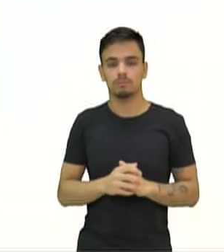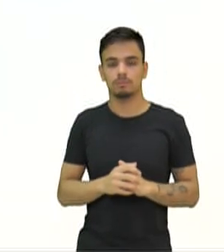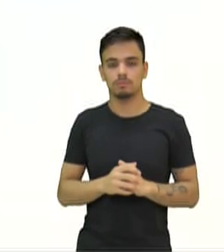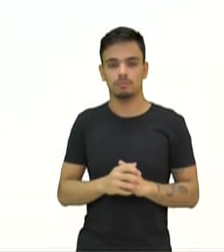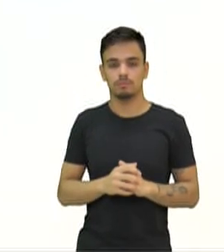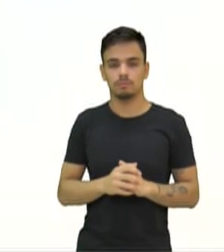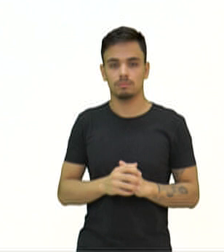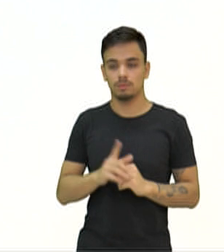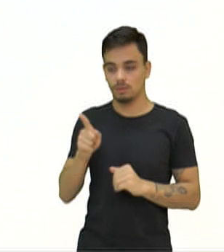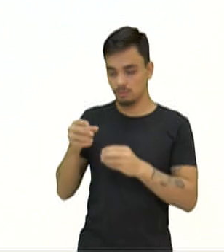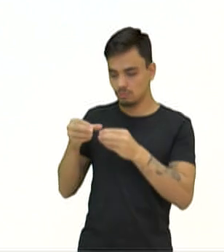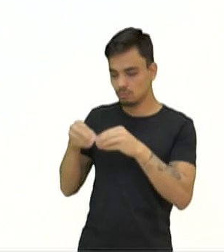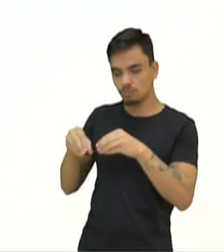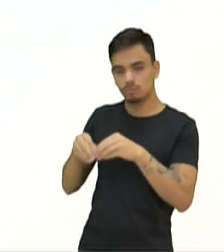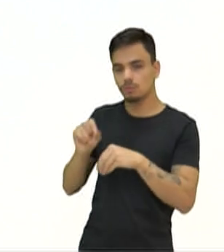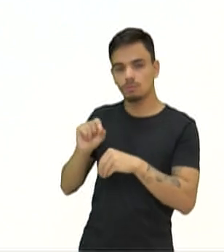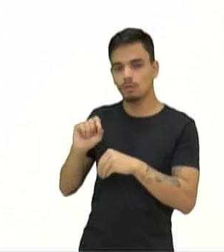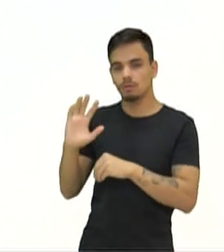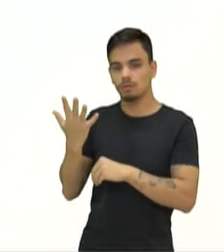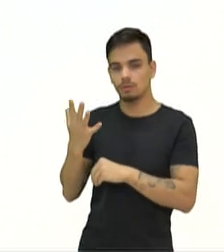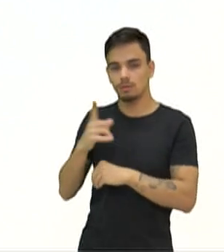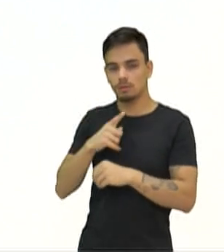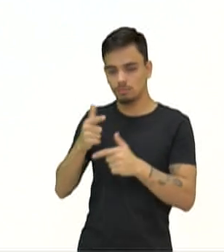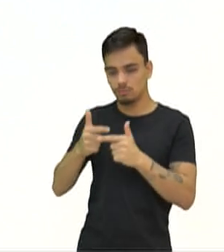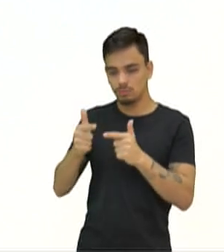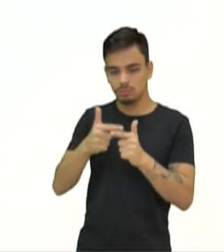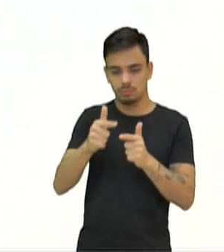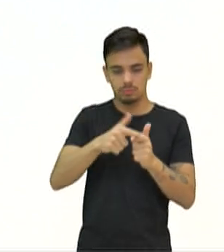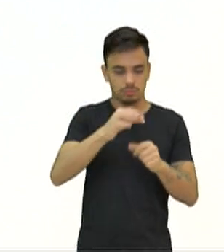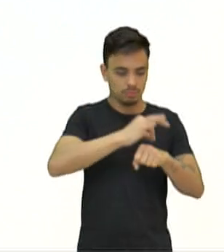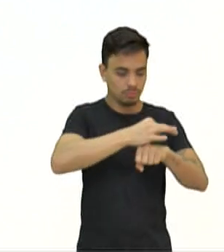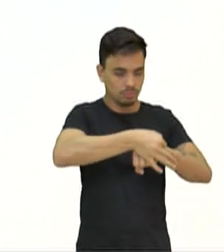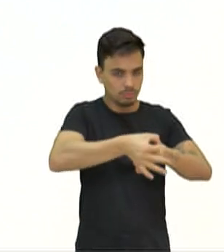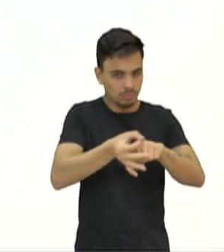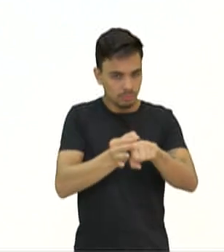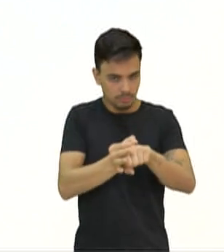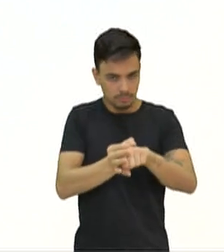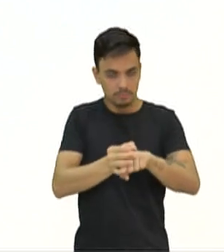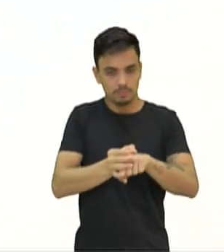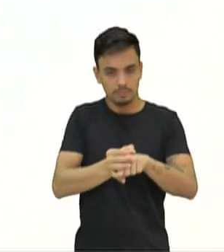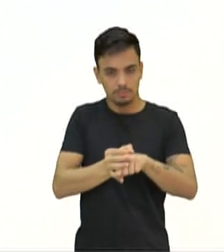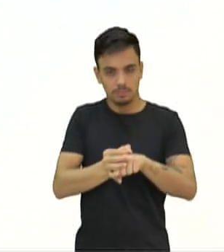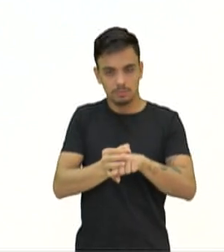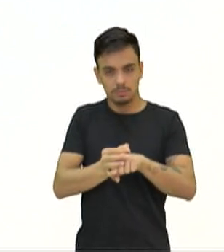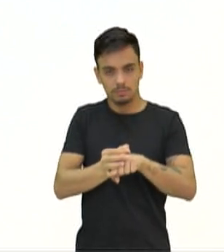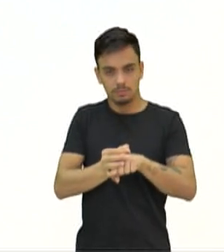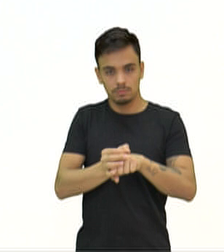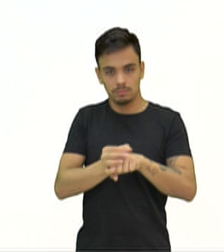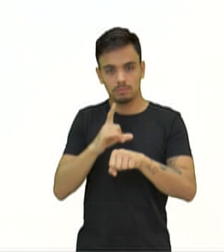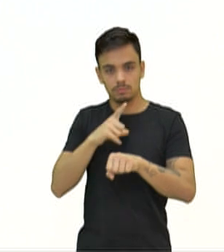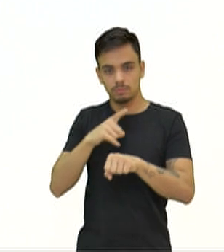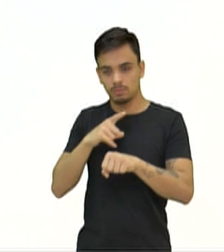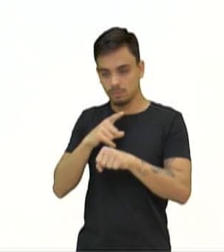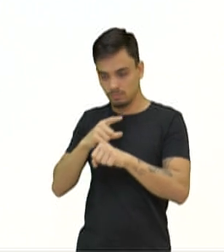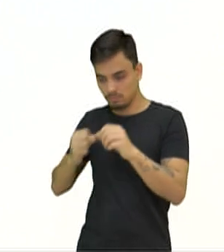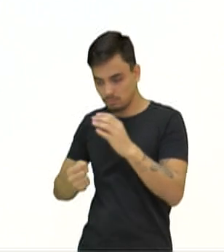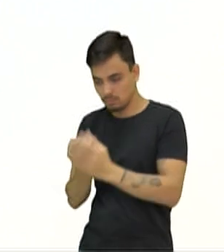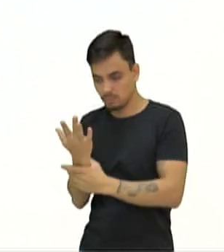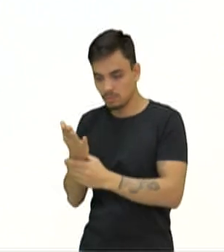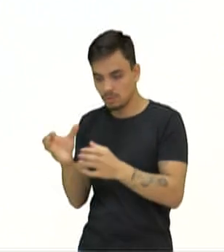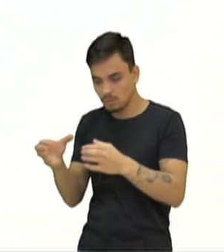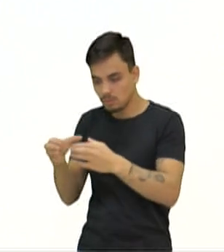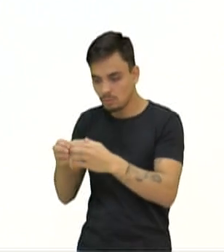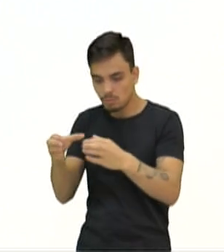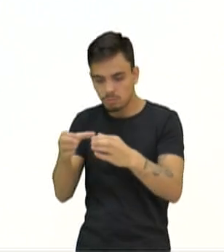Esse óvulo vai sofrer as primeiras divisões celulares, as clivagens, e vai formar um pequeno grupo de células, com 12